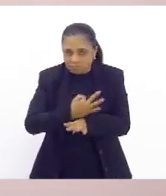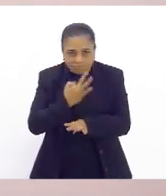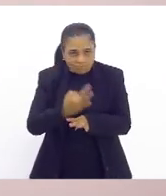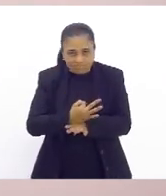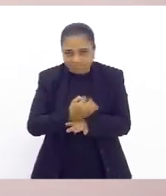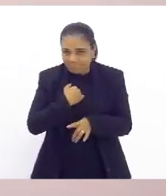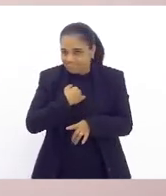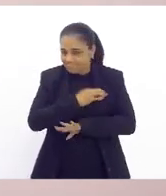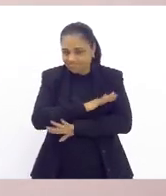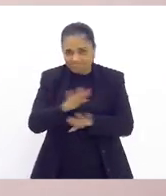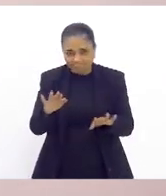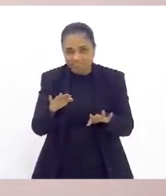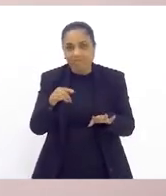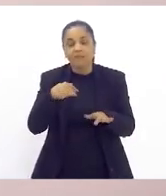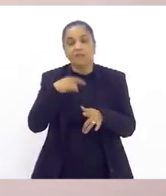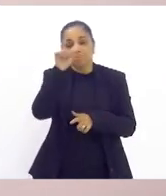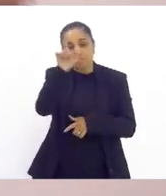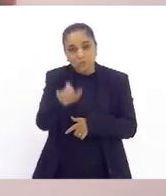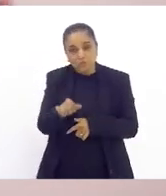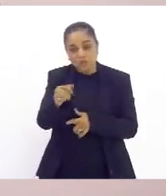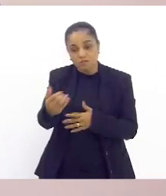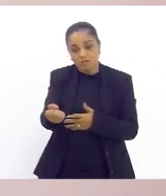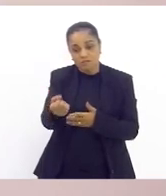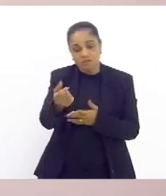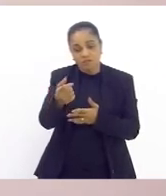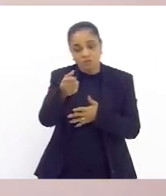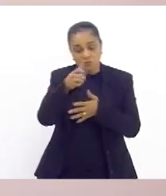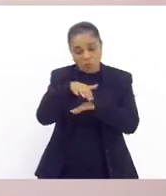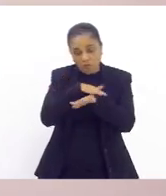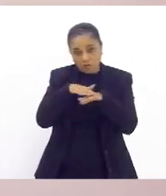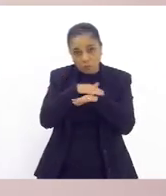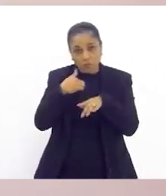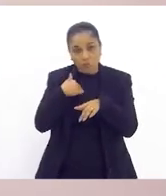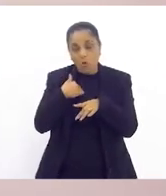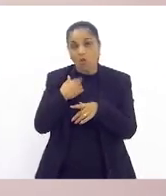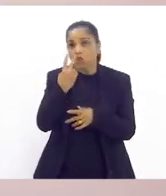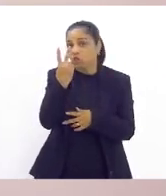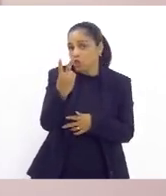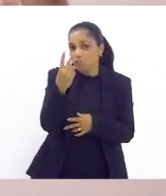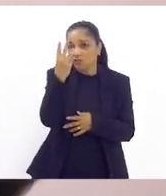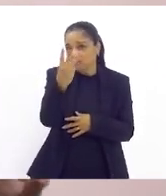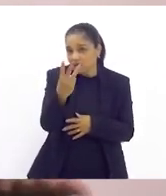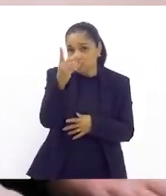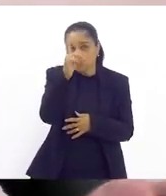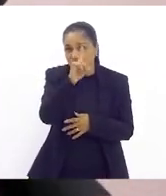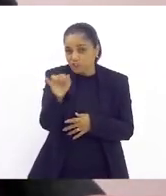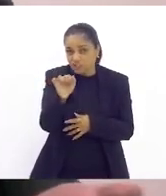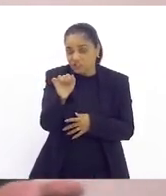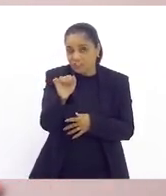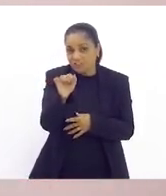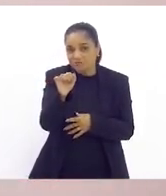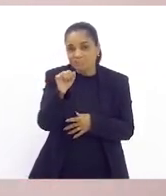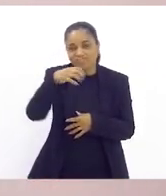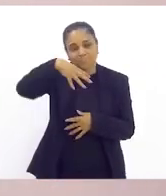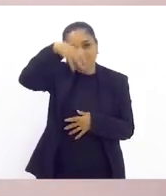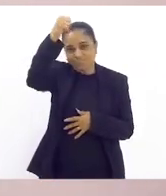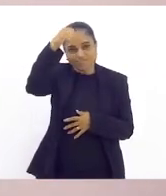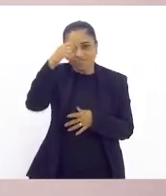pessoas que chegaram e falaram tem dois dias que eu não tenho energia na minha casa tem três dias que tá numa fase